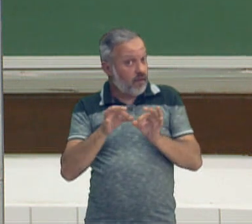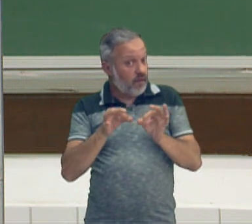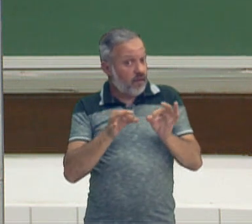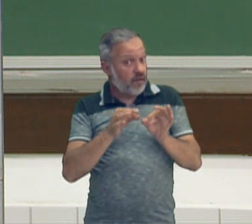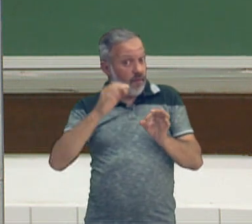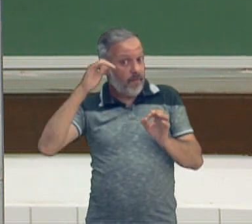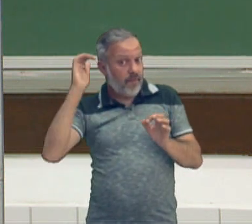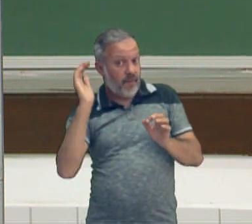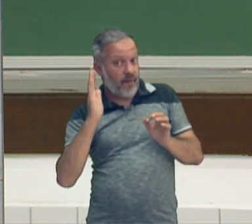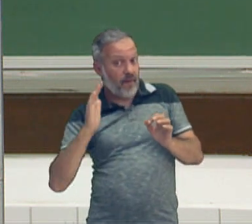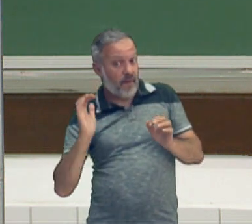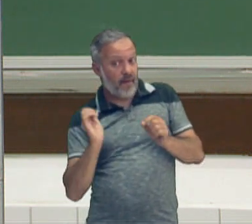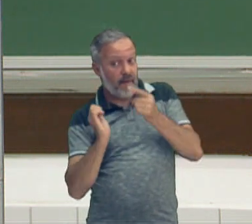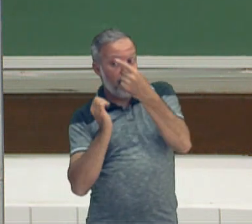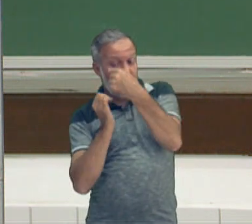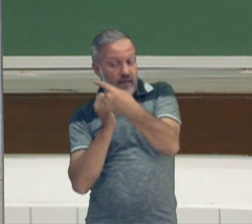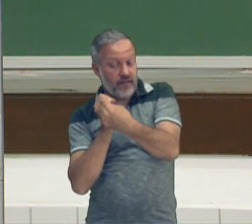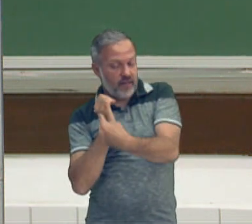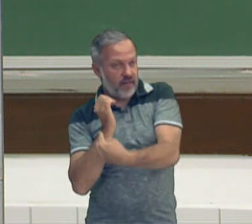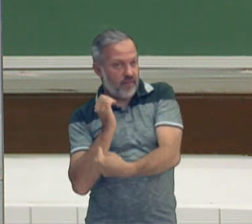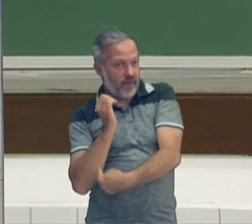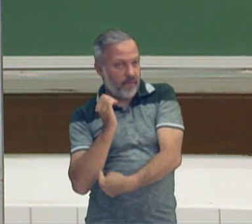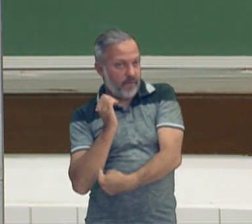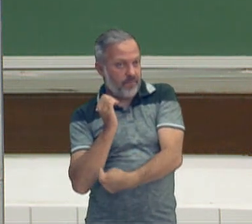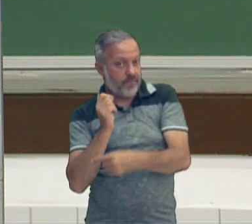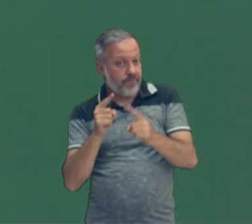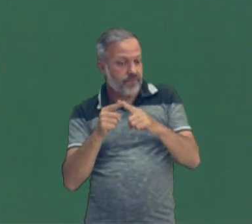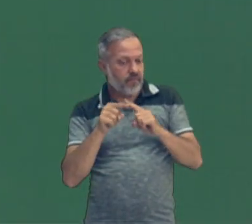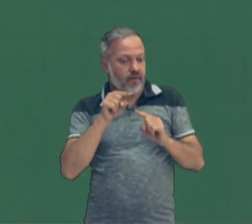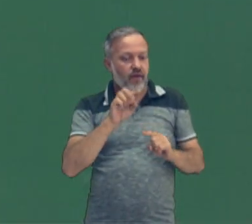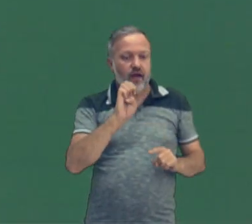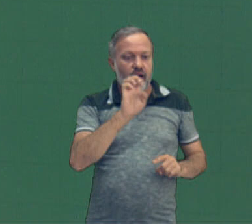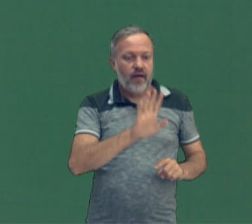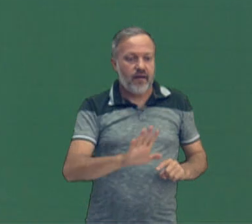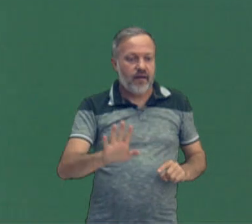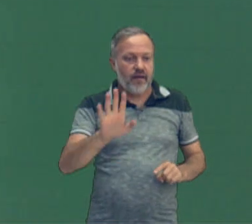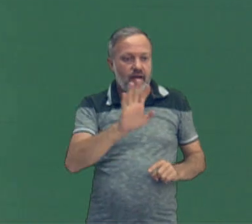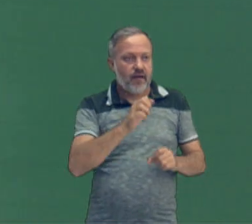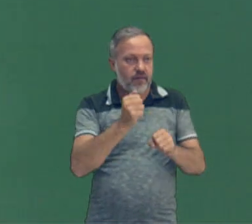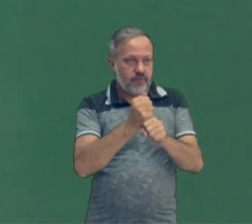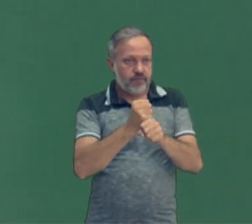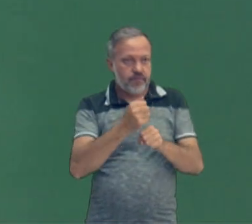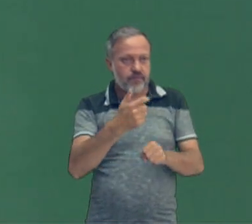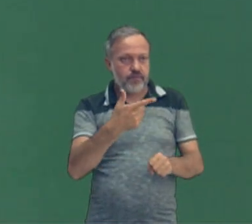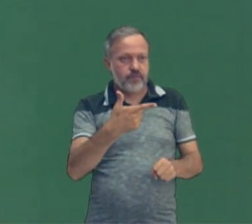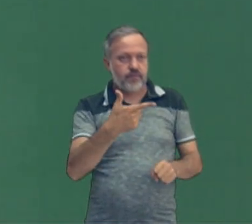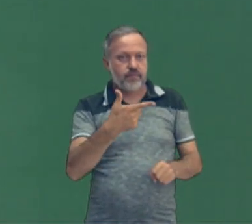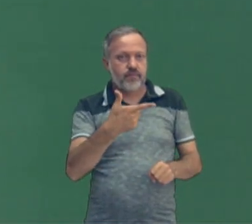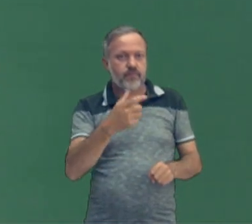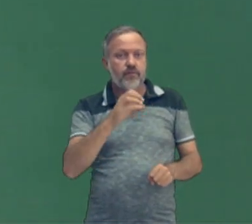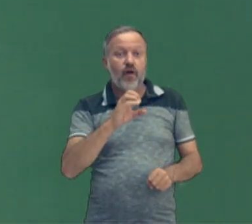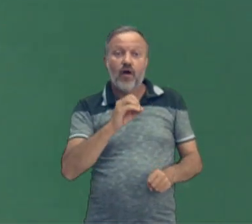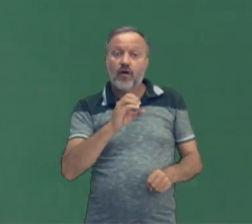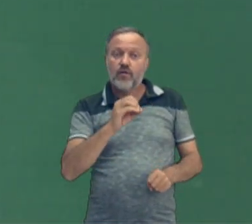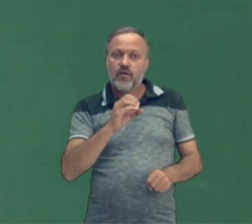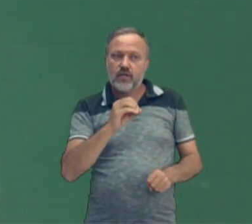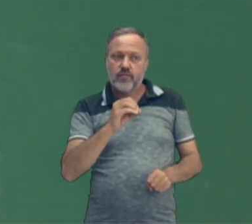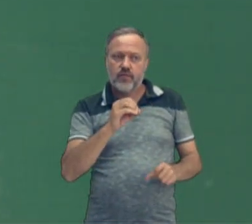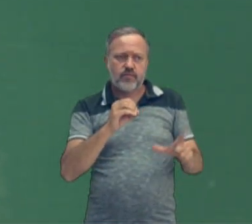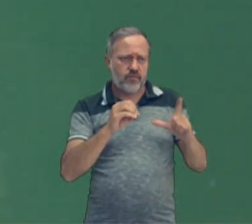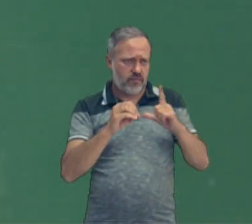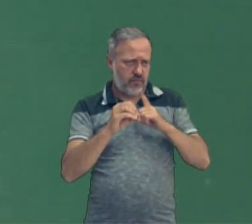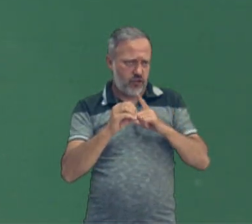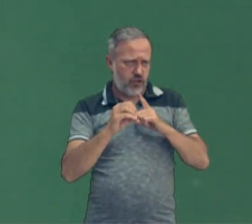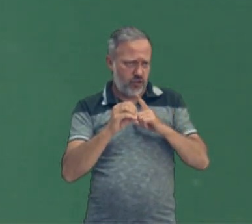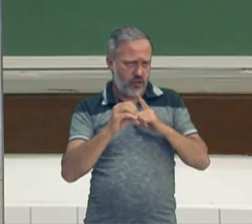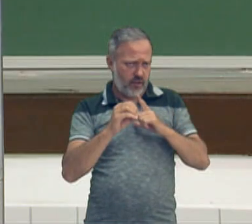de pessoas. Mas, via de regra, em termos de estado, esses estados aí, no ano de 2000, é onde tinham esse maior aglomerado de pessoas. Veja o que